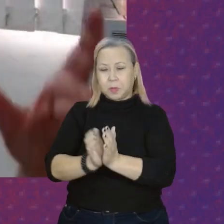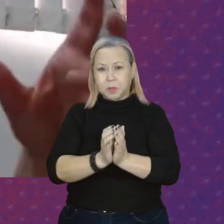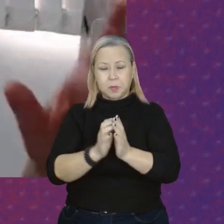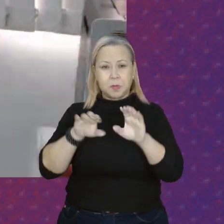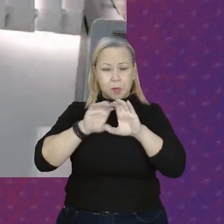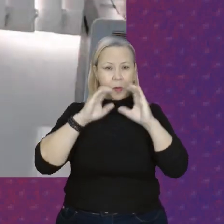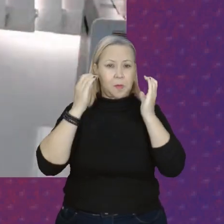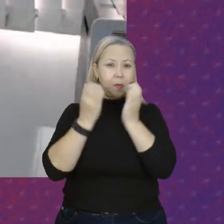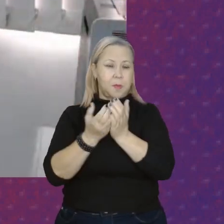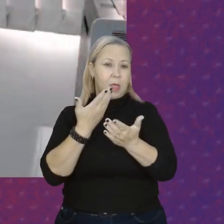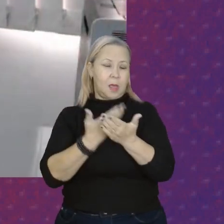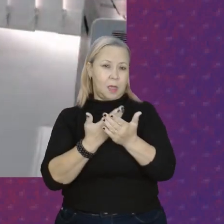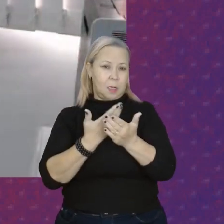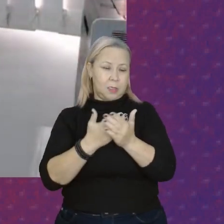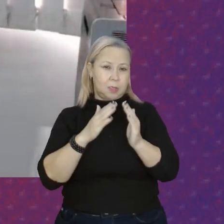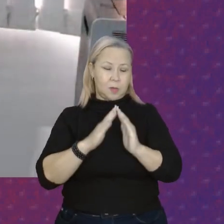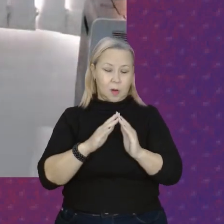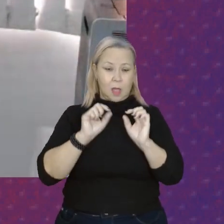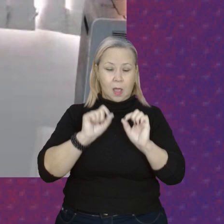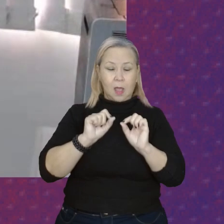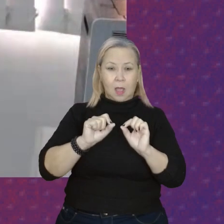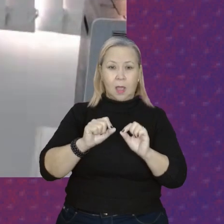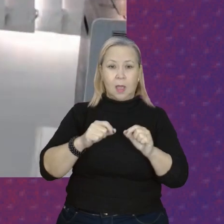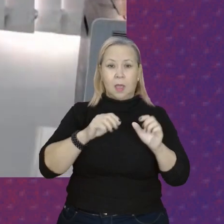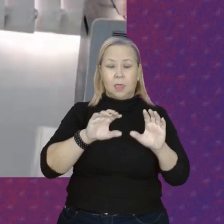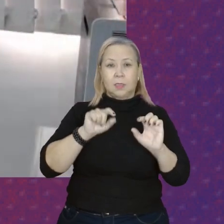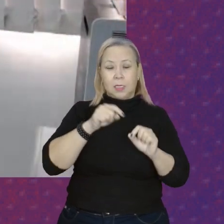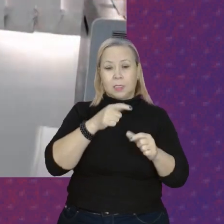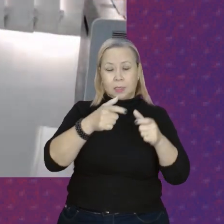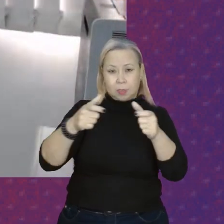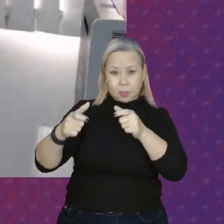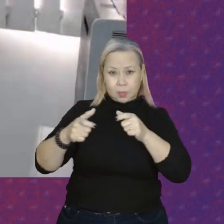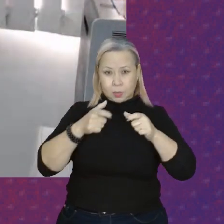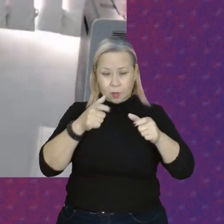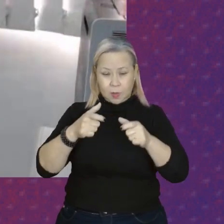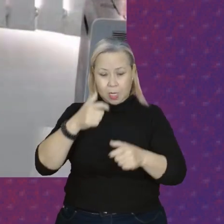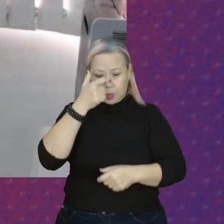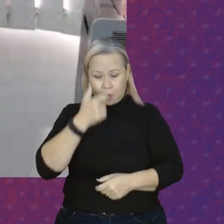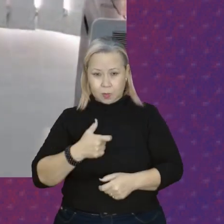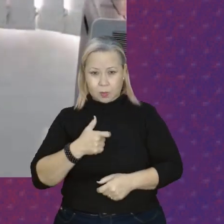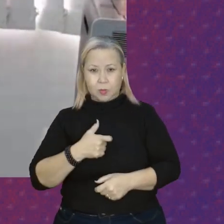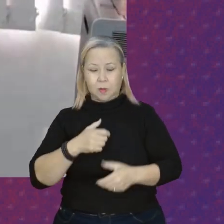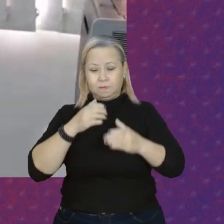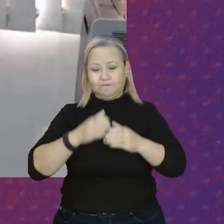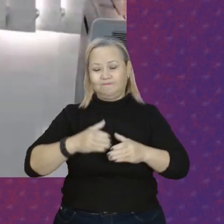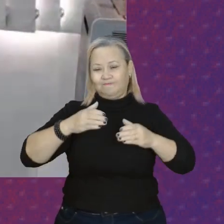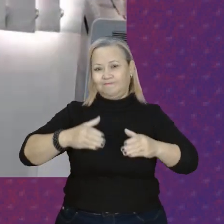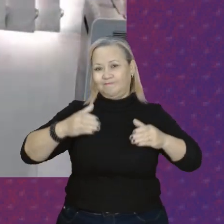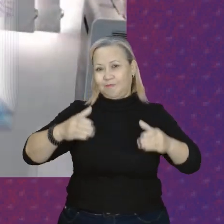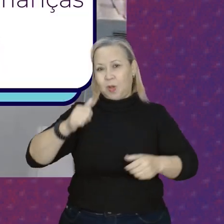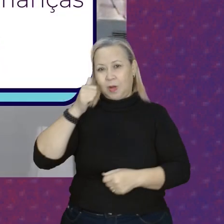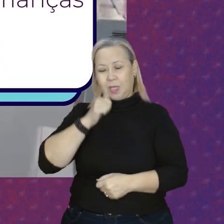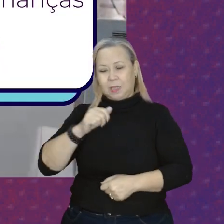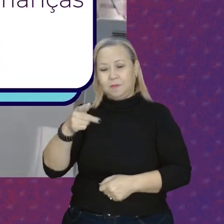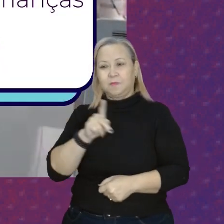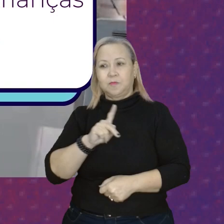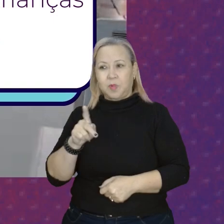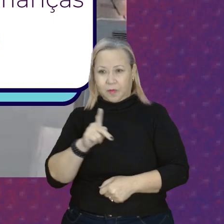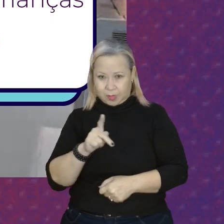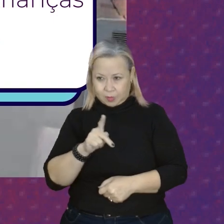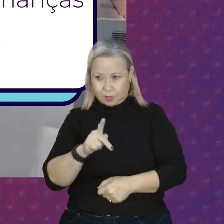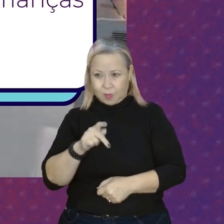escolar dessas unidades, né, de ensino. Então nós somos majoritariamente professoras,